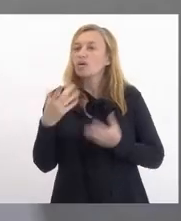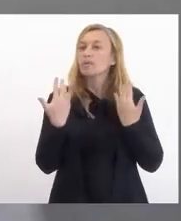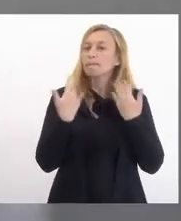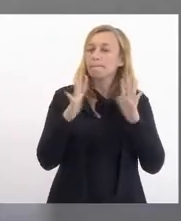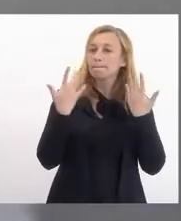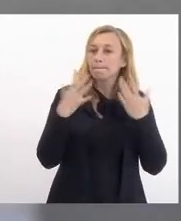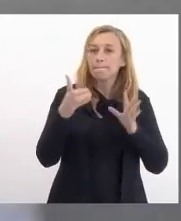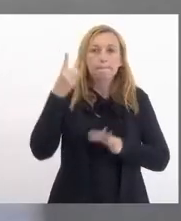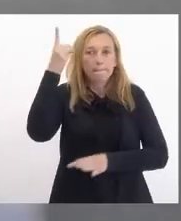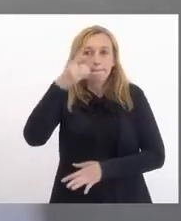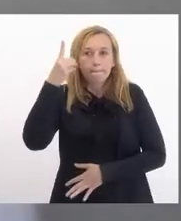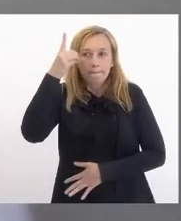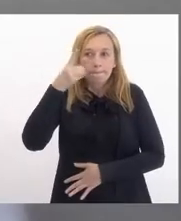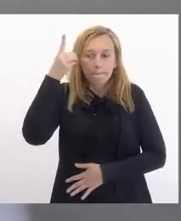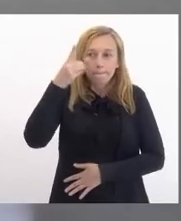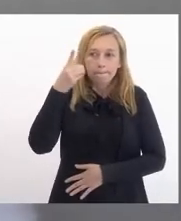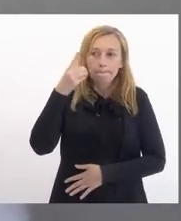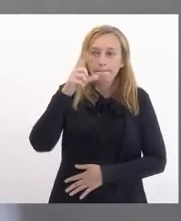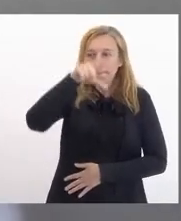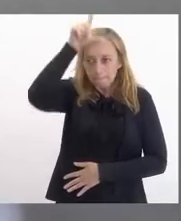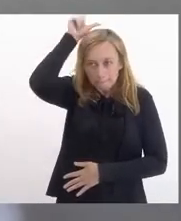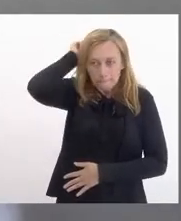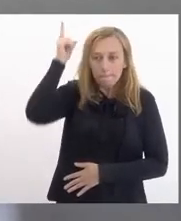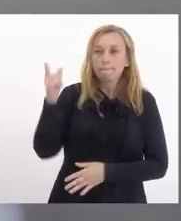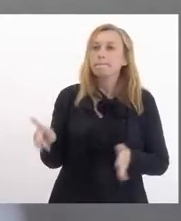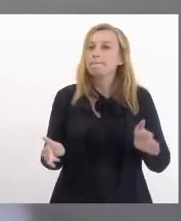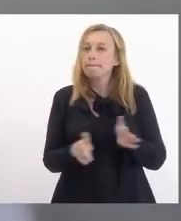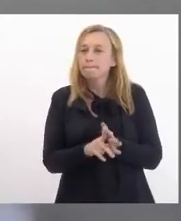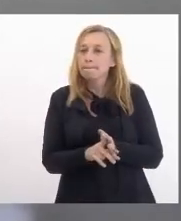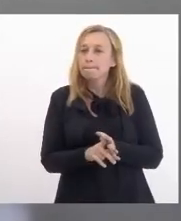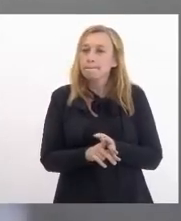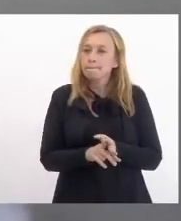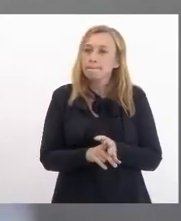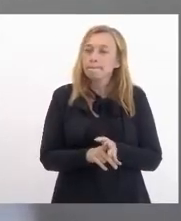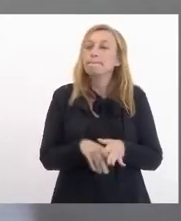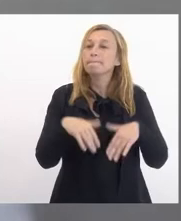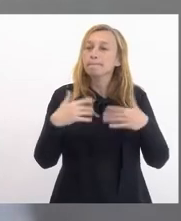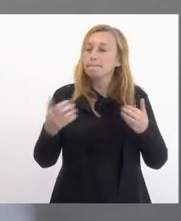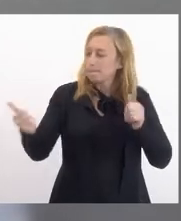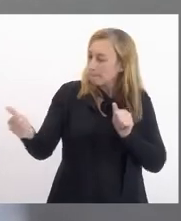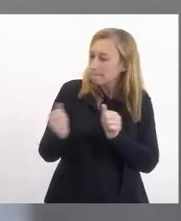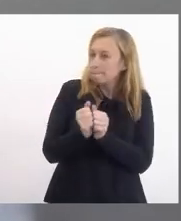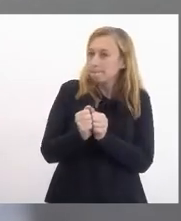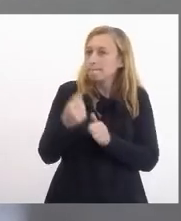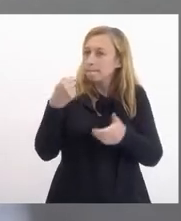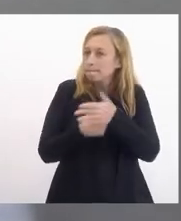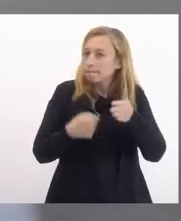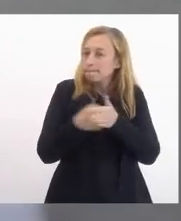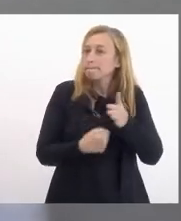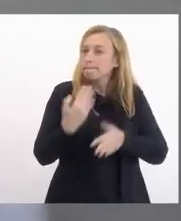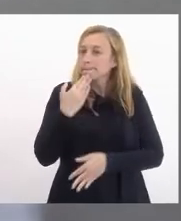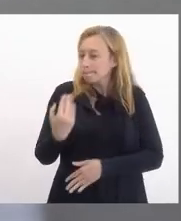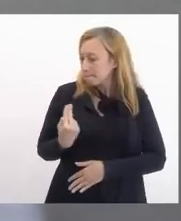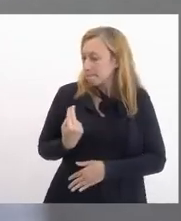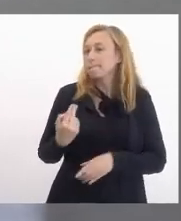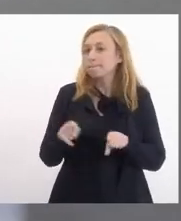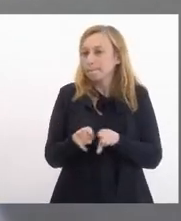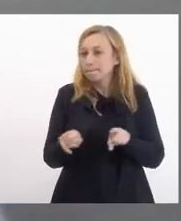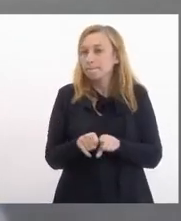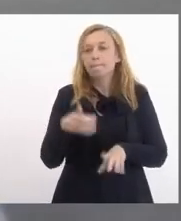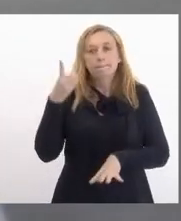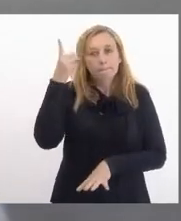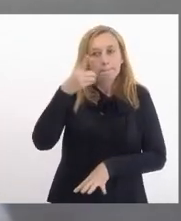Parabenizar Luiz Paulo aí pelo projeto. E estamos juntos nessa luta aí. Eu queria pedir a consultoria também,